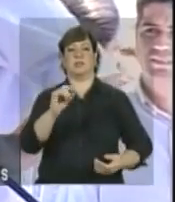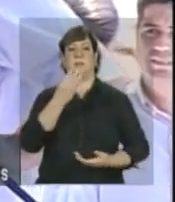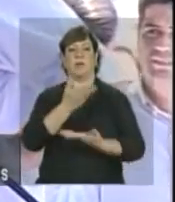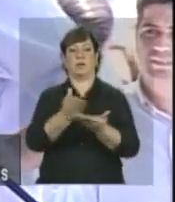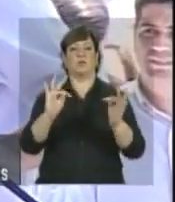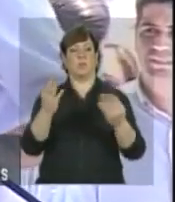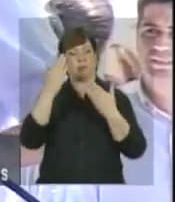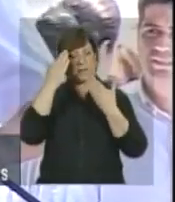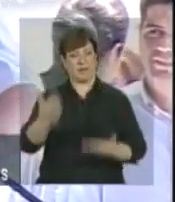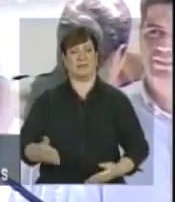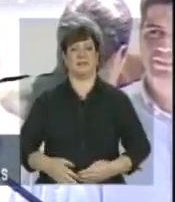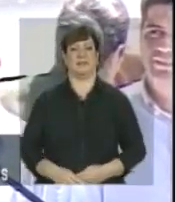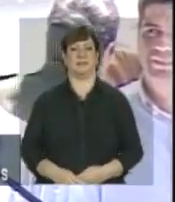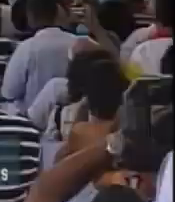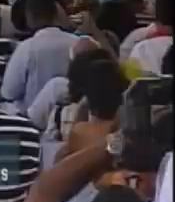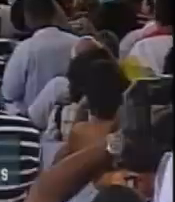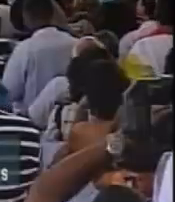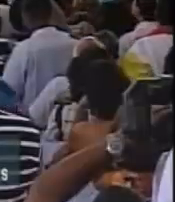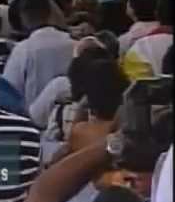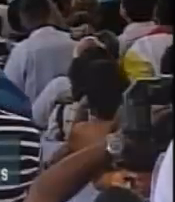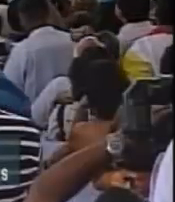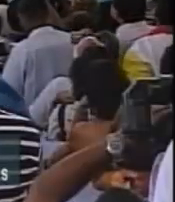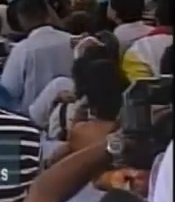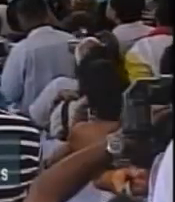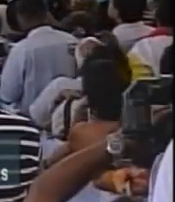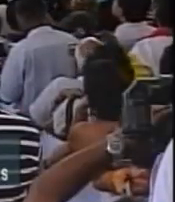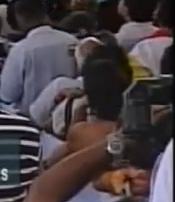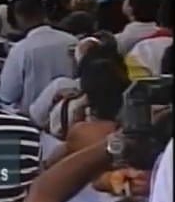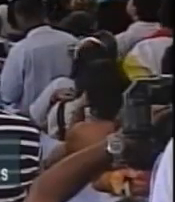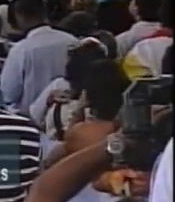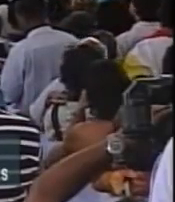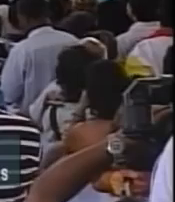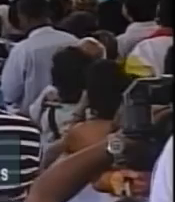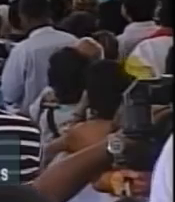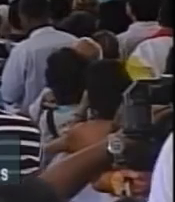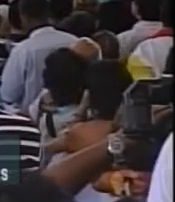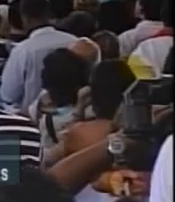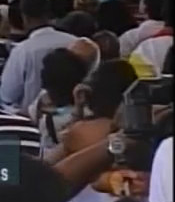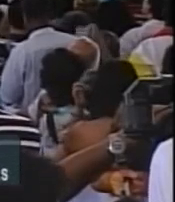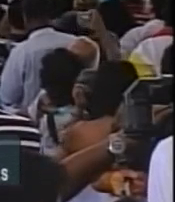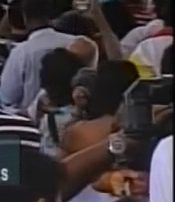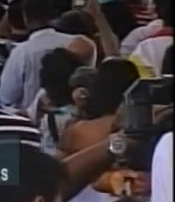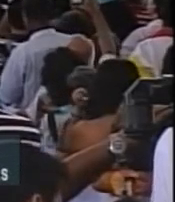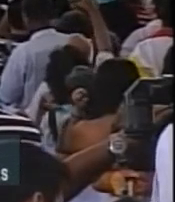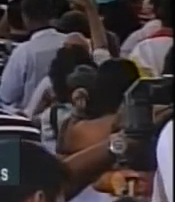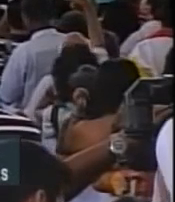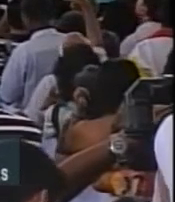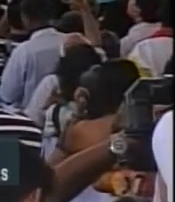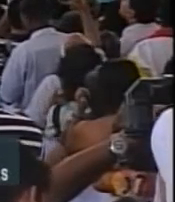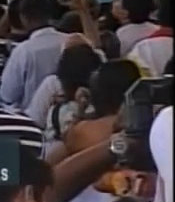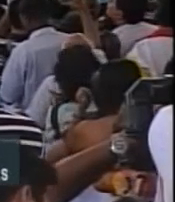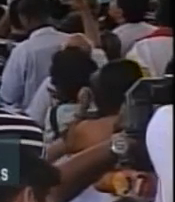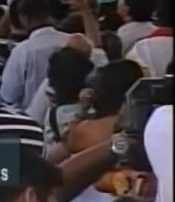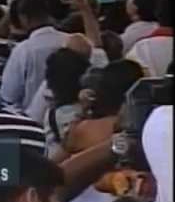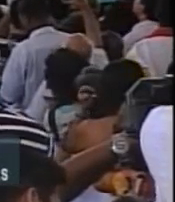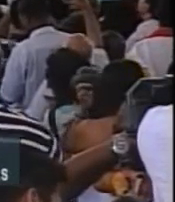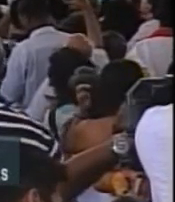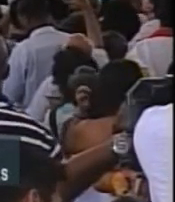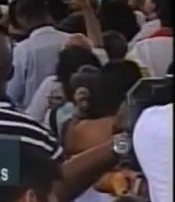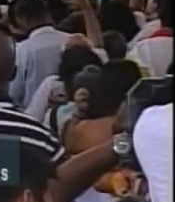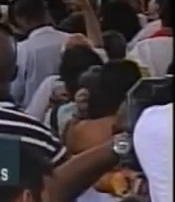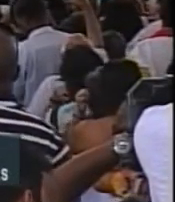Muito obrigado. Queria cumprimentar os agentes de saúde aqui presentes, todos